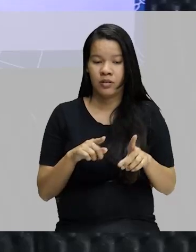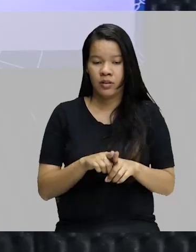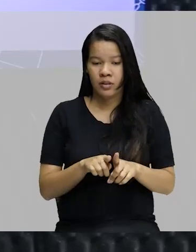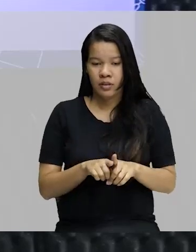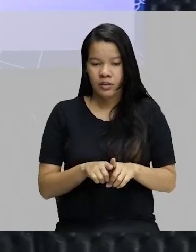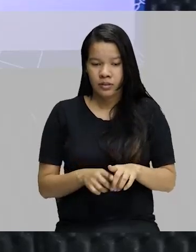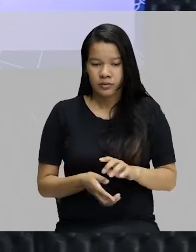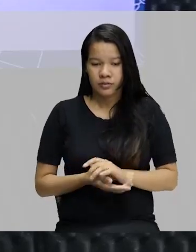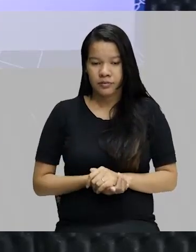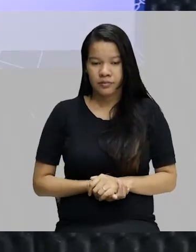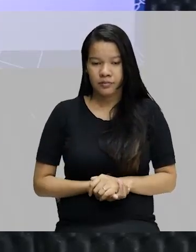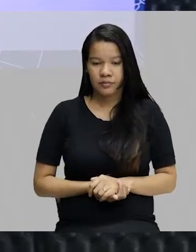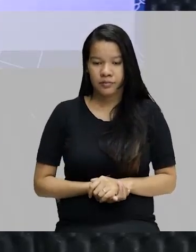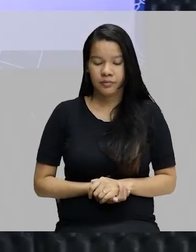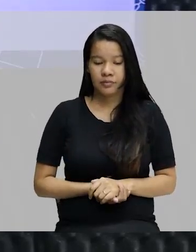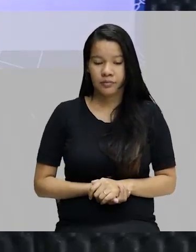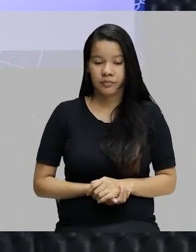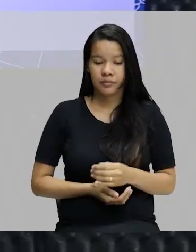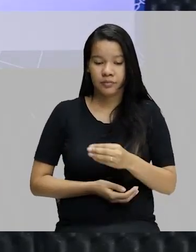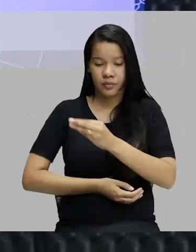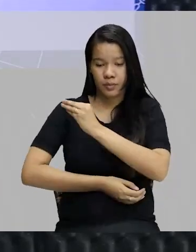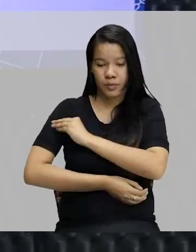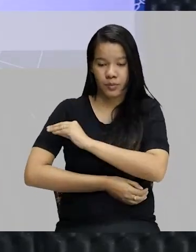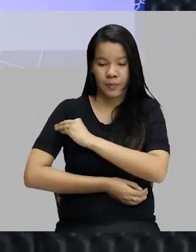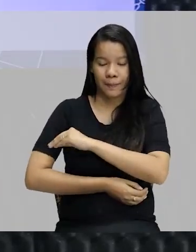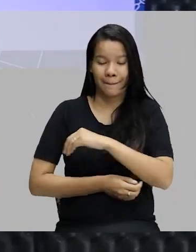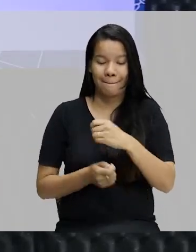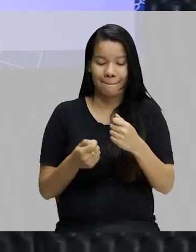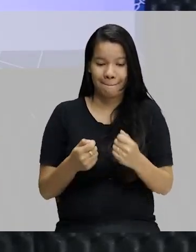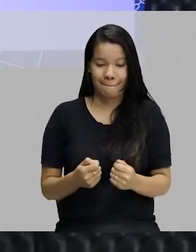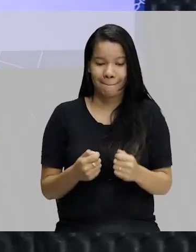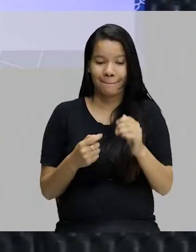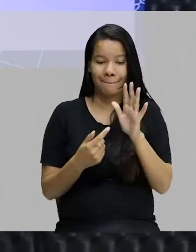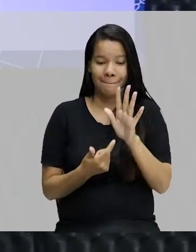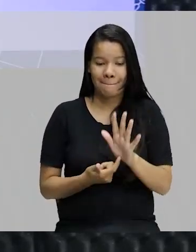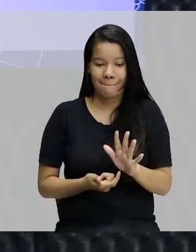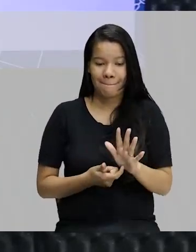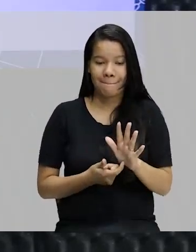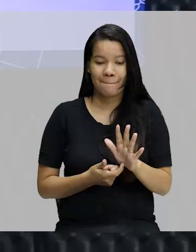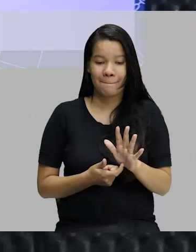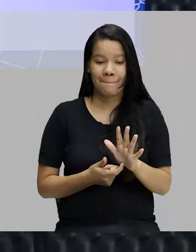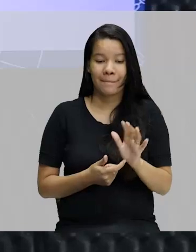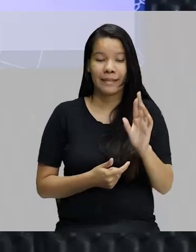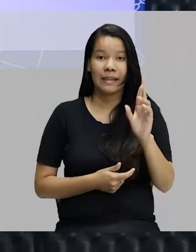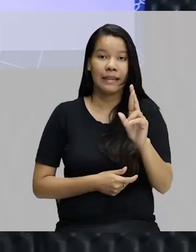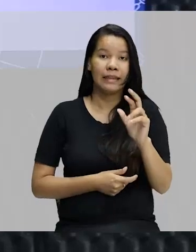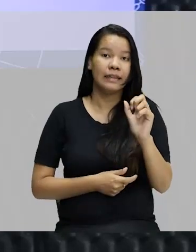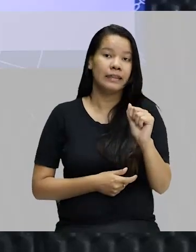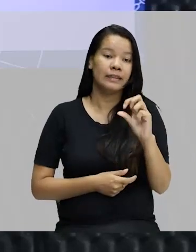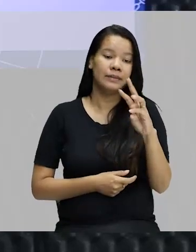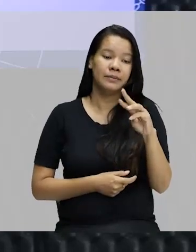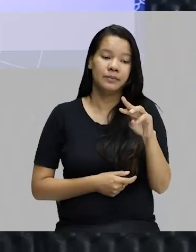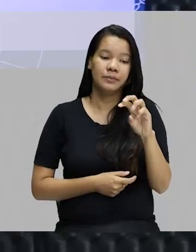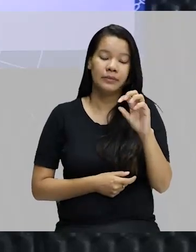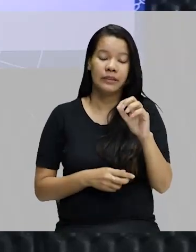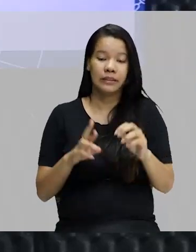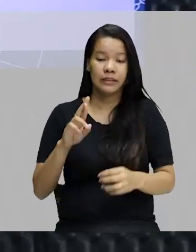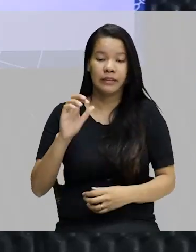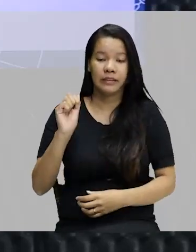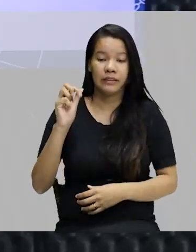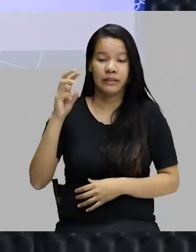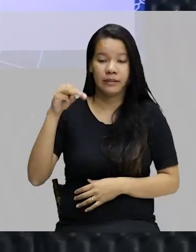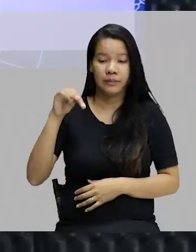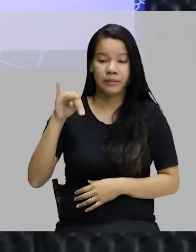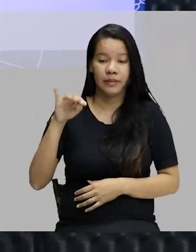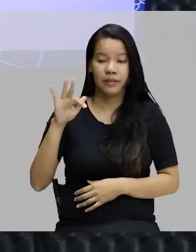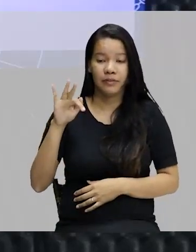hidroxila. O álcool ele pode apresentar uma ramificação, pode apresentar ramificações, uma ou mais,